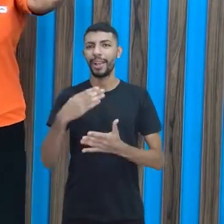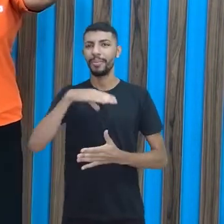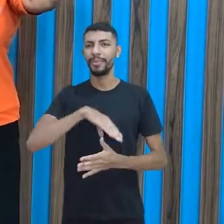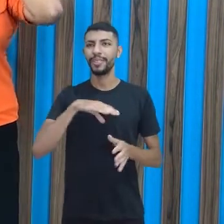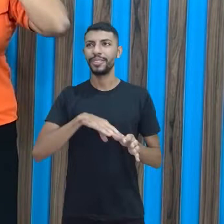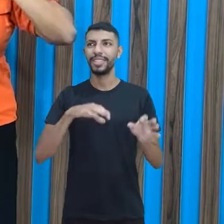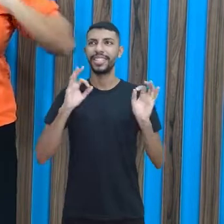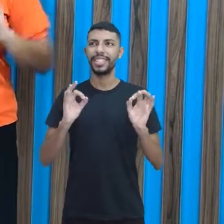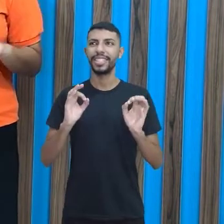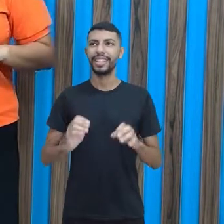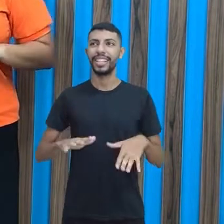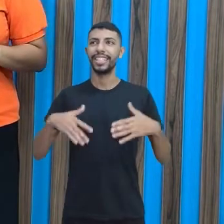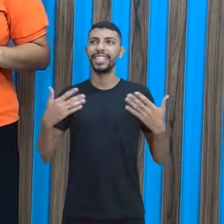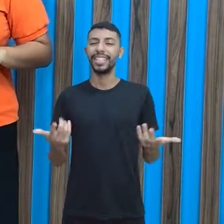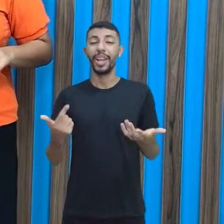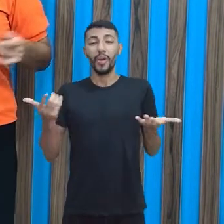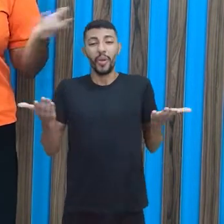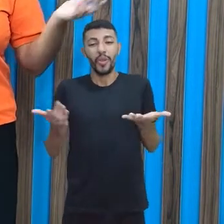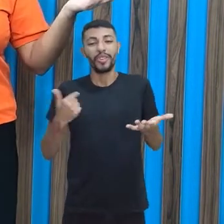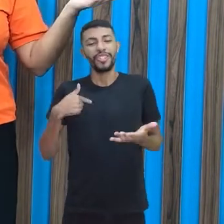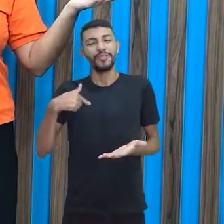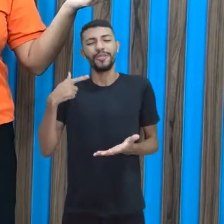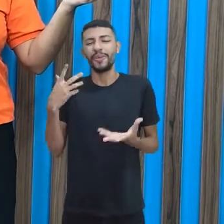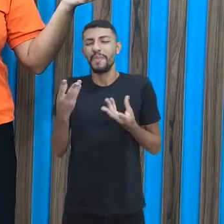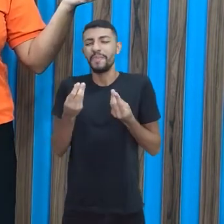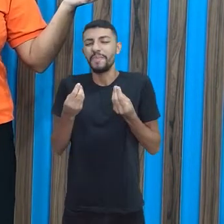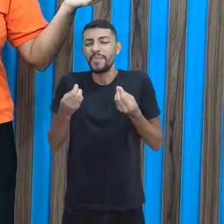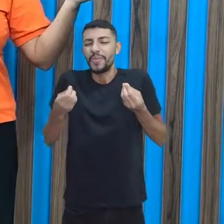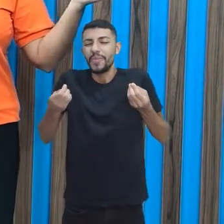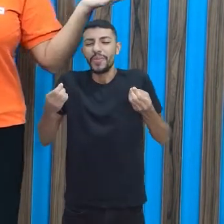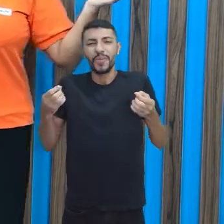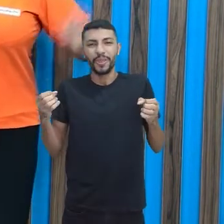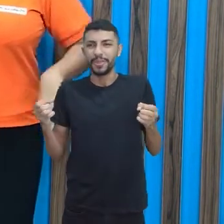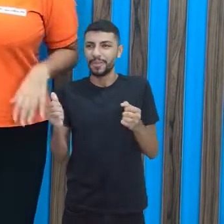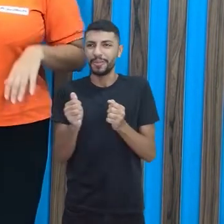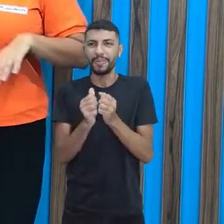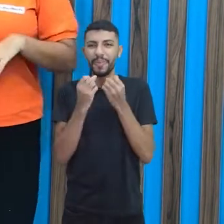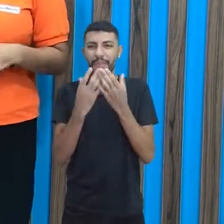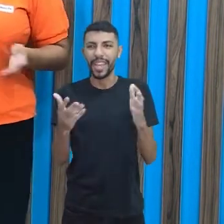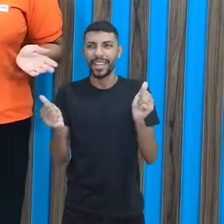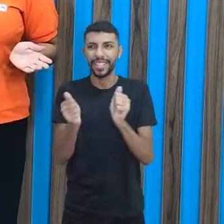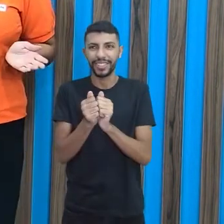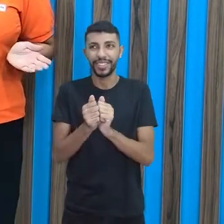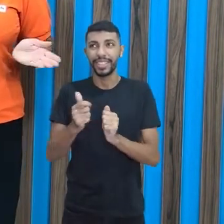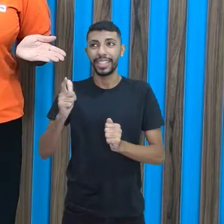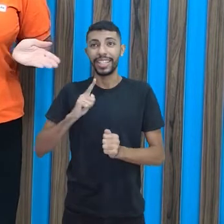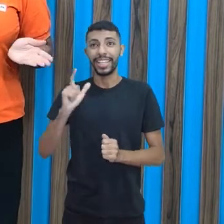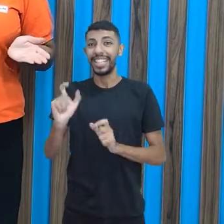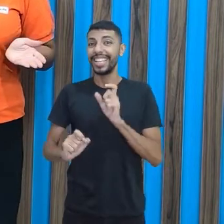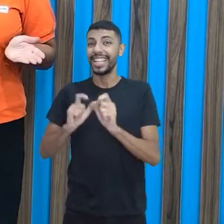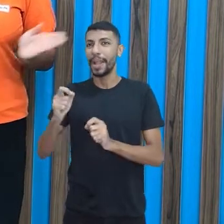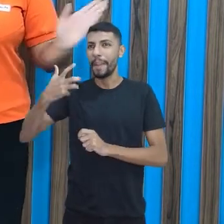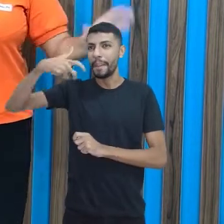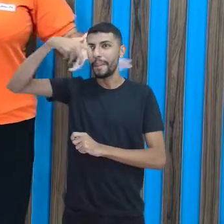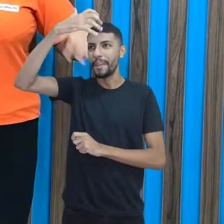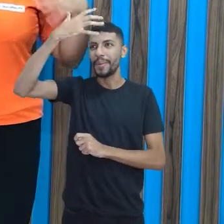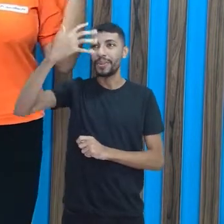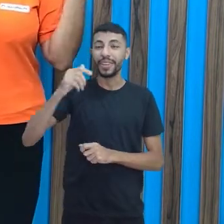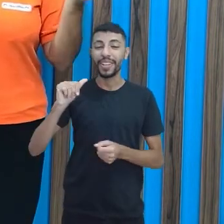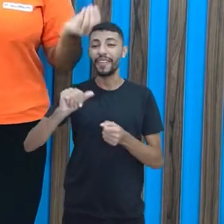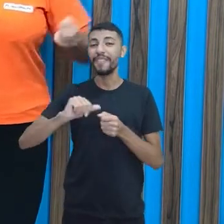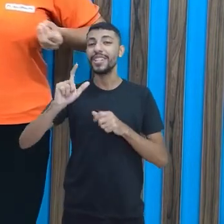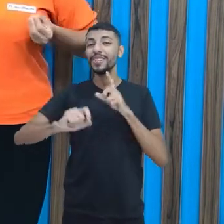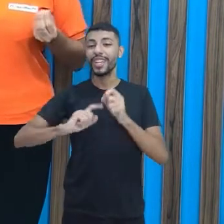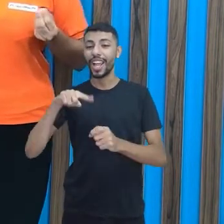quê? Muitíssimo bem acompanhado nessas aulas, né? Olha, primeiro tenho aqui, ó, Bruno, que fará a